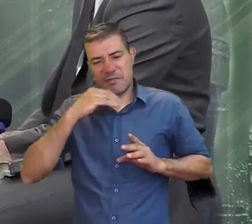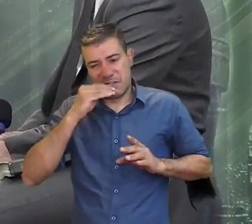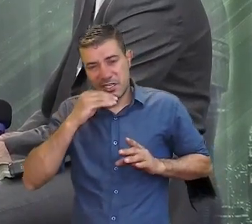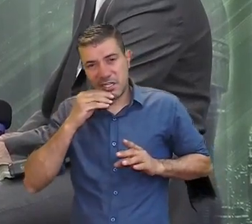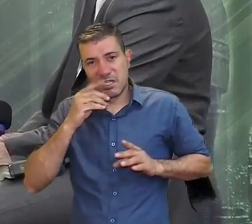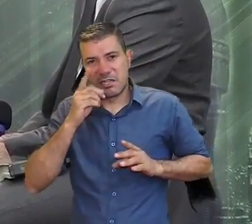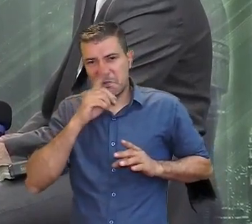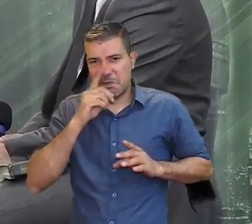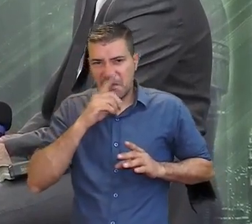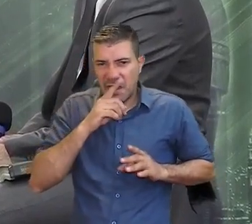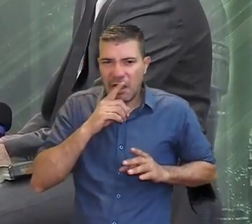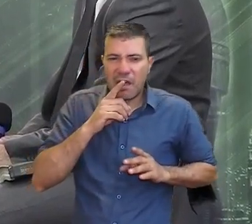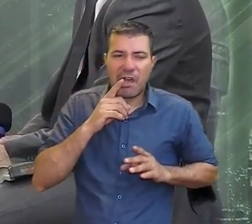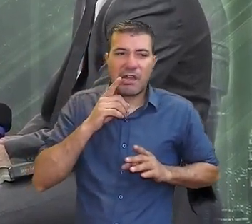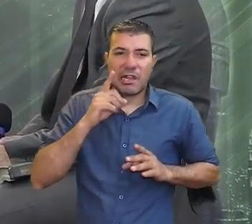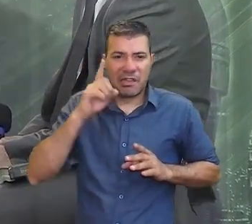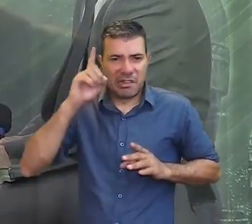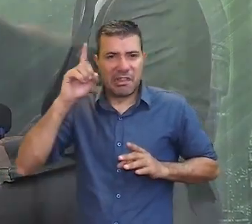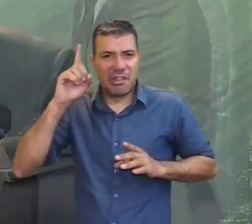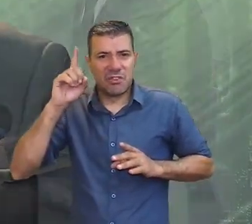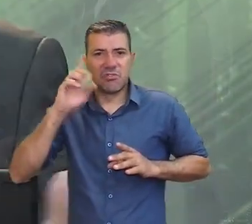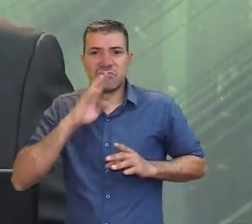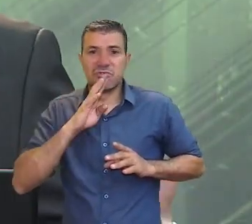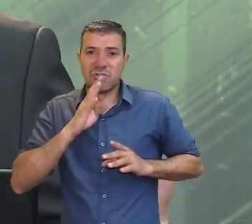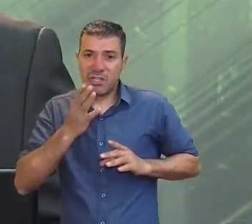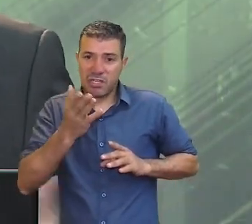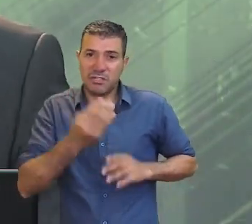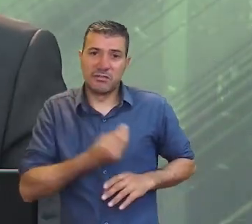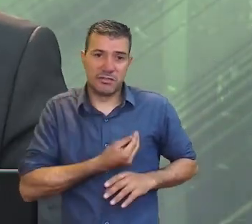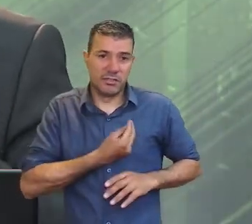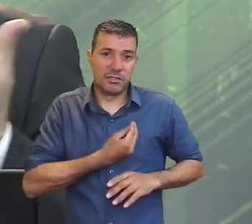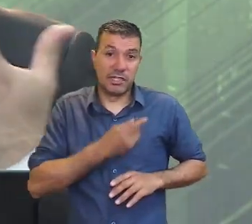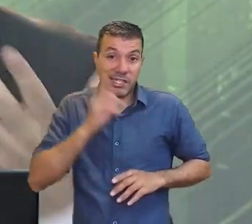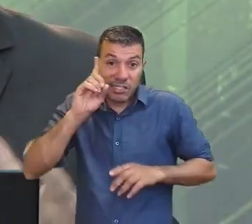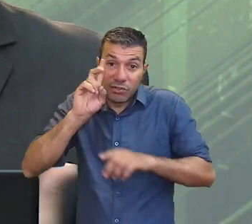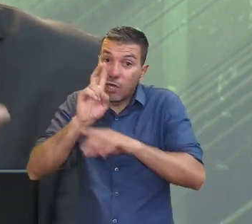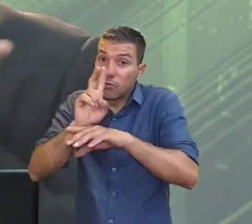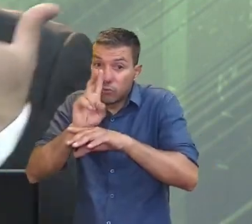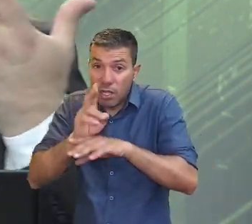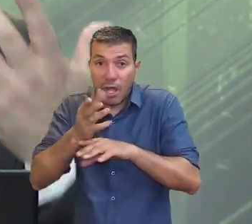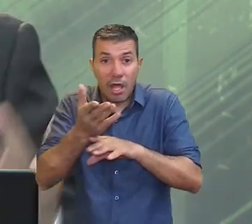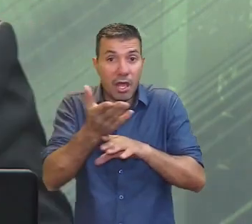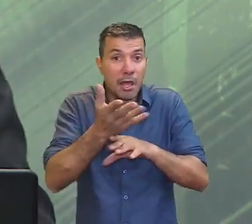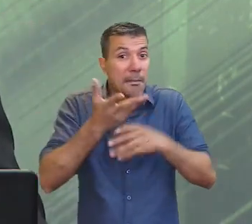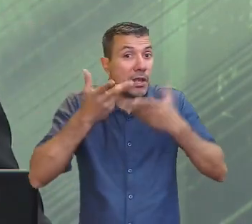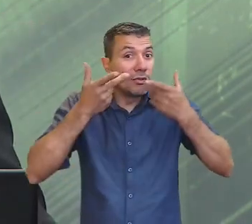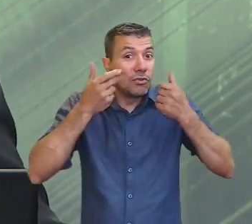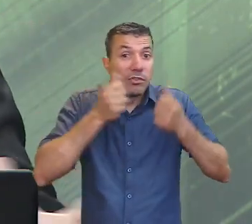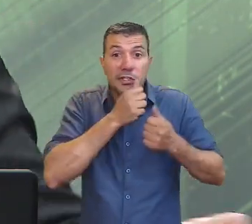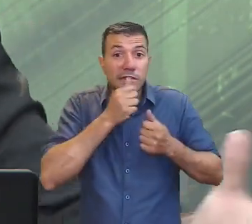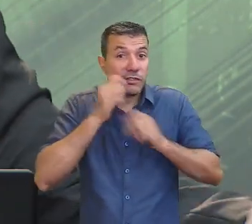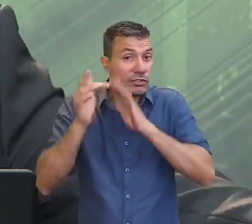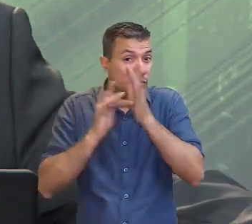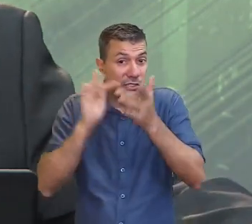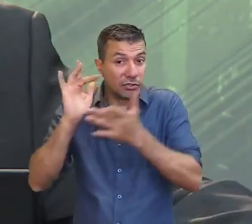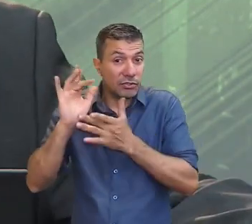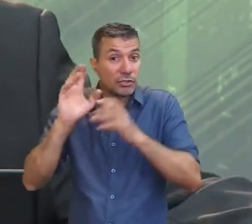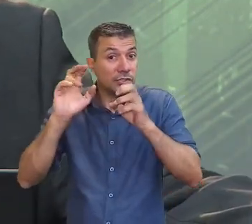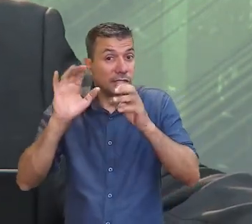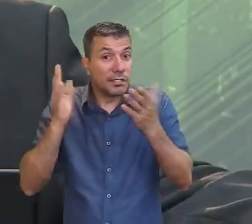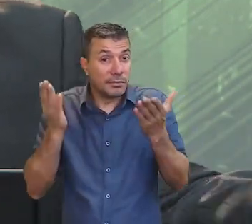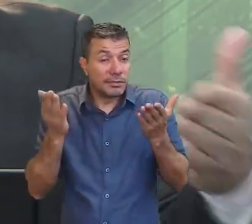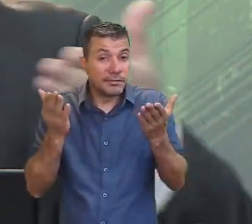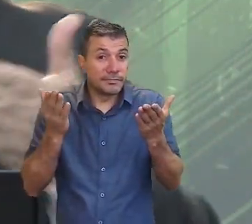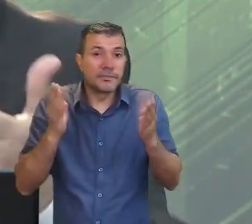fraquezas, as suas lutas, e Ele quer te ajudar. E depois de nós sabermos sobre o maravilhoso sacrifício de Cristo, e o tema de hoje é